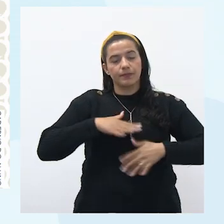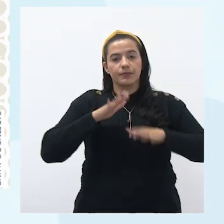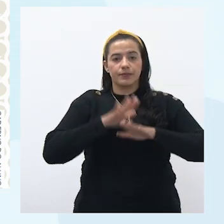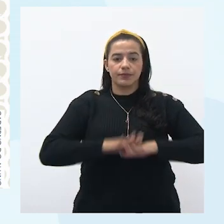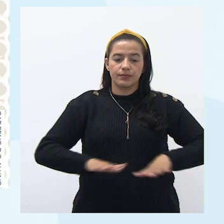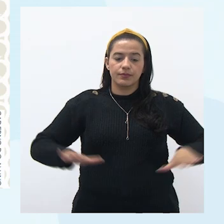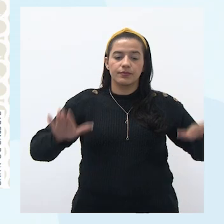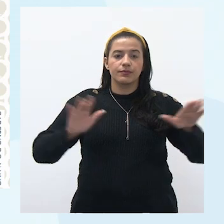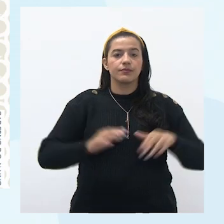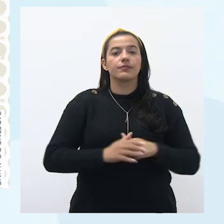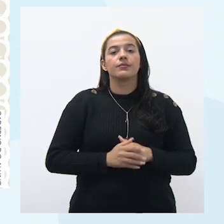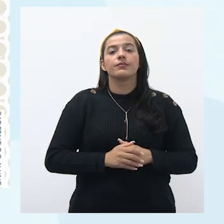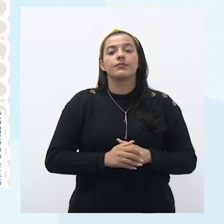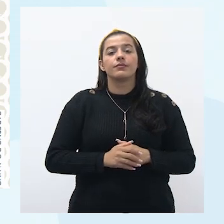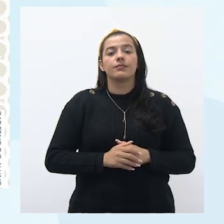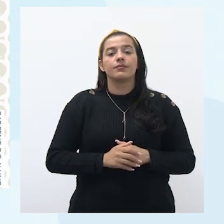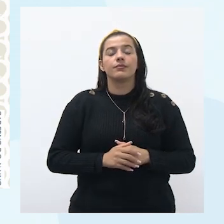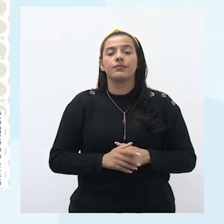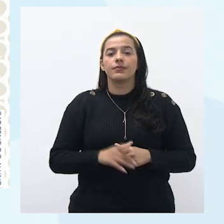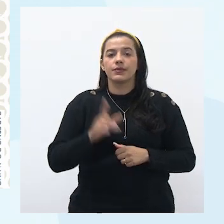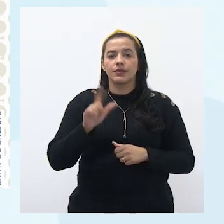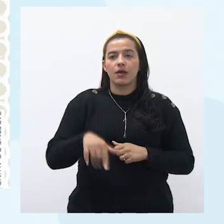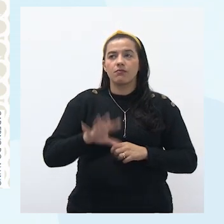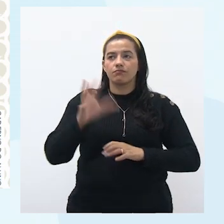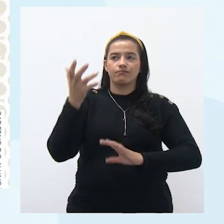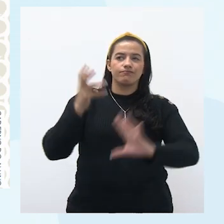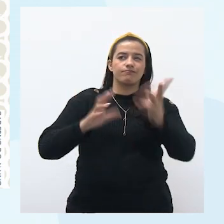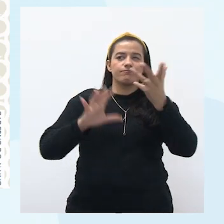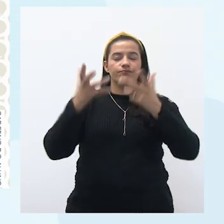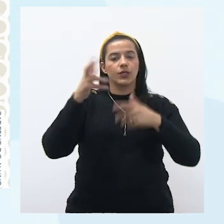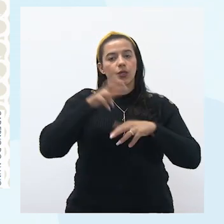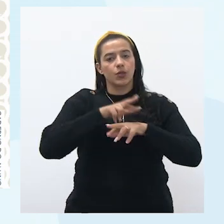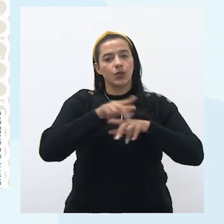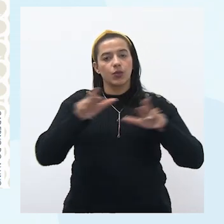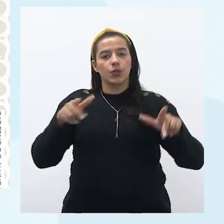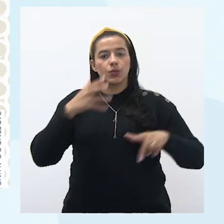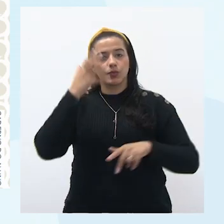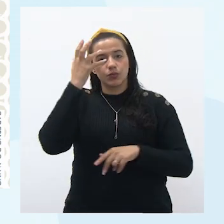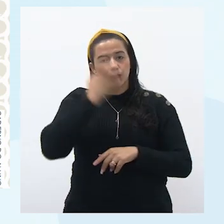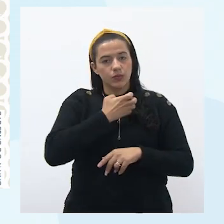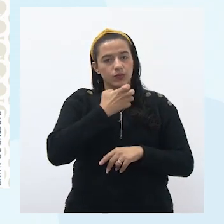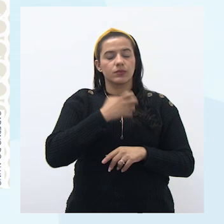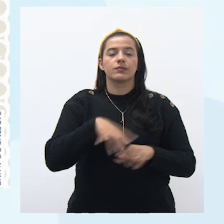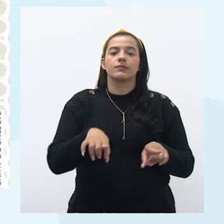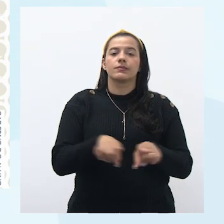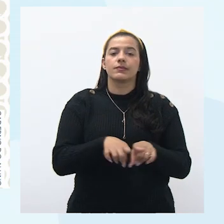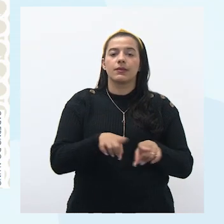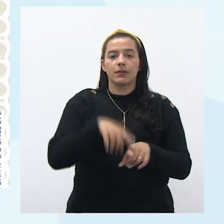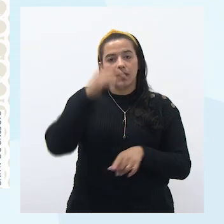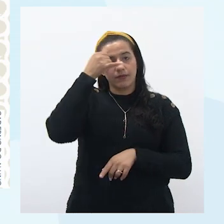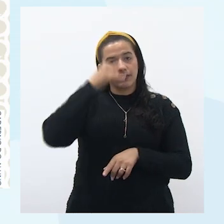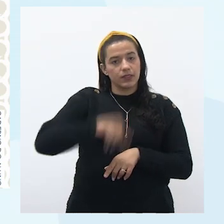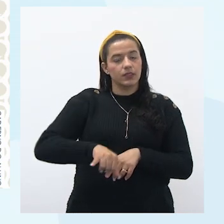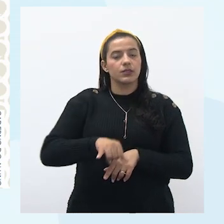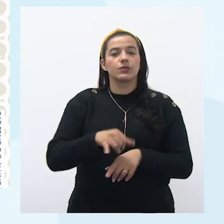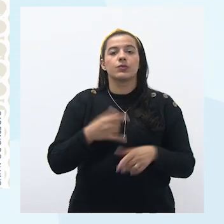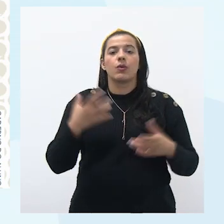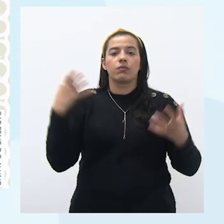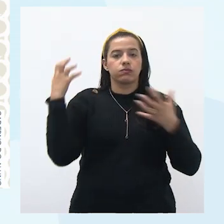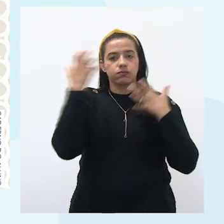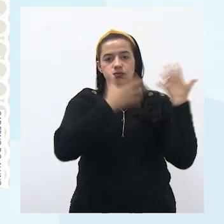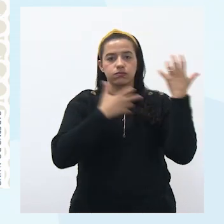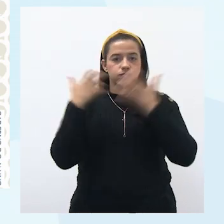e a serenidade perante as frustrações, evitando assim o mau humor, a fácil perturbação ou